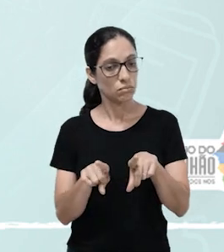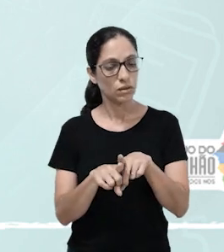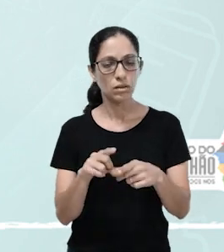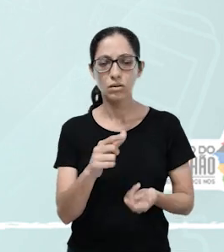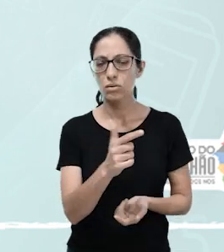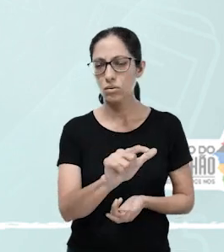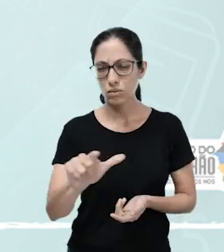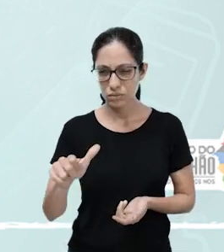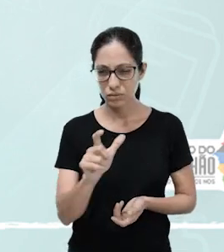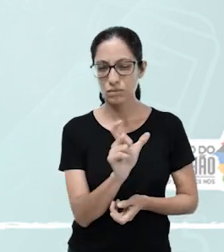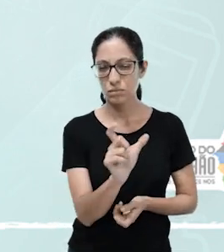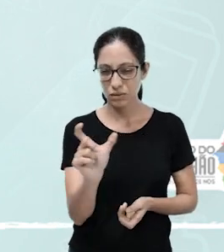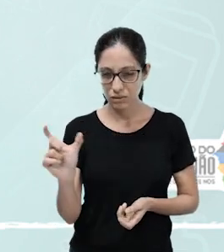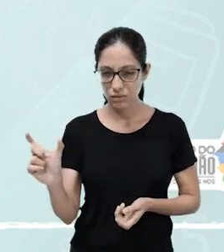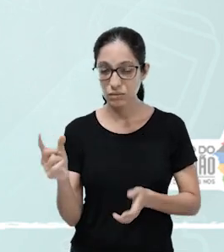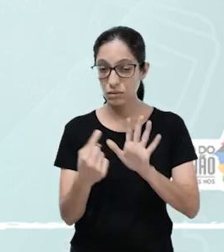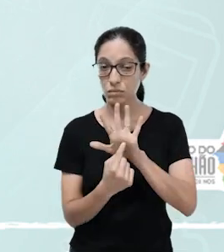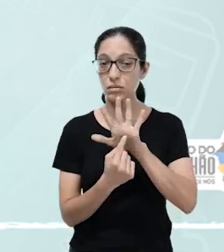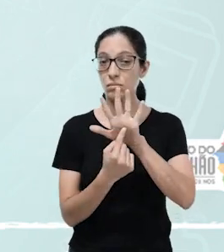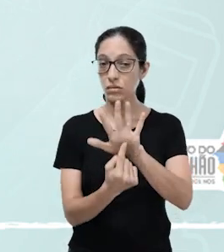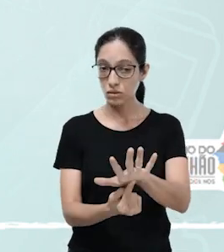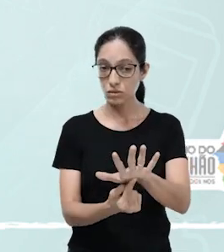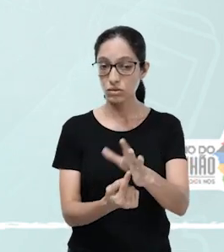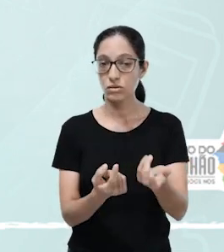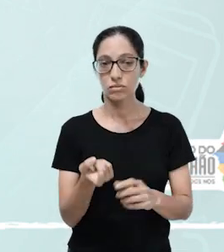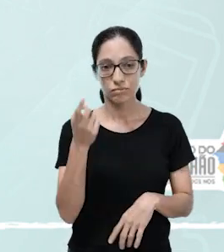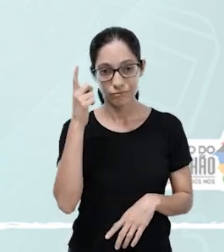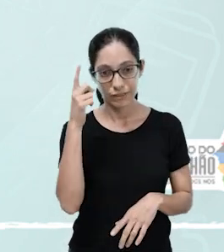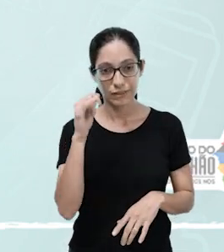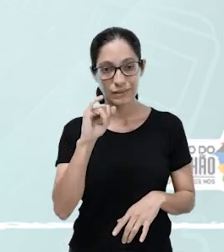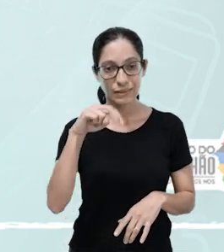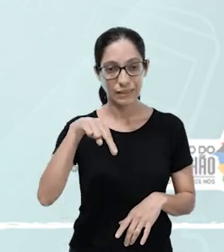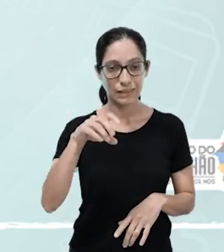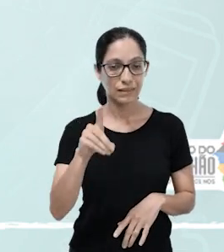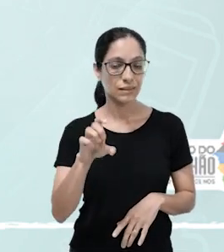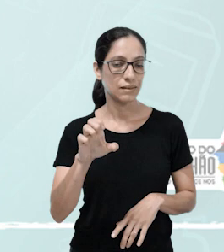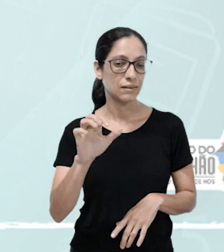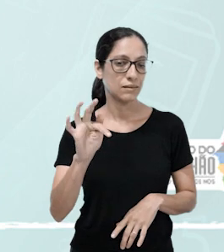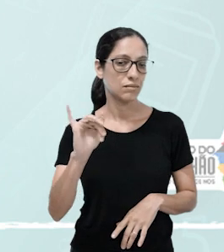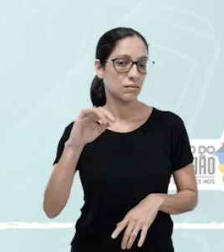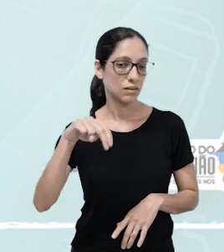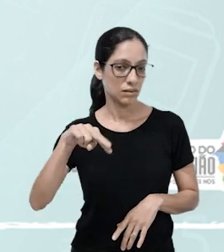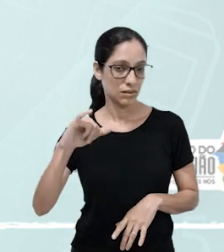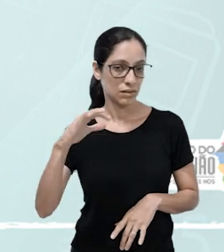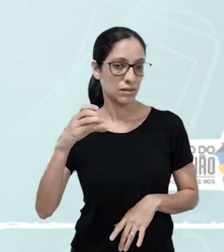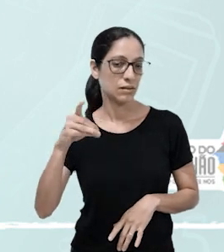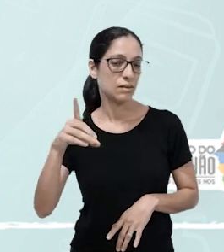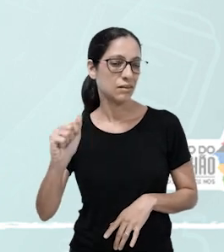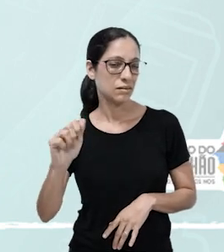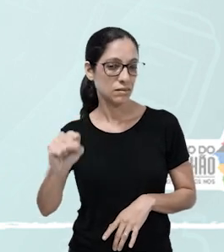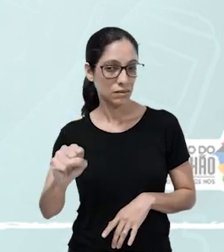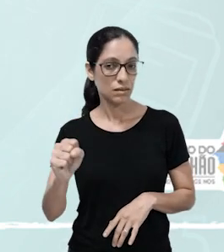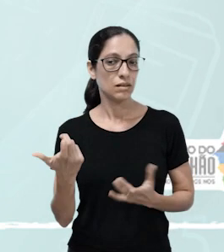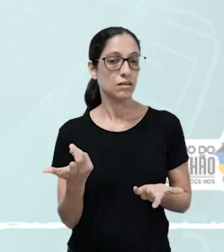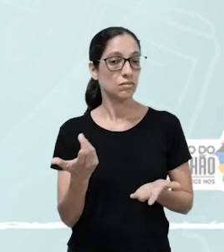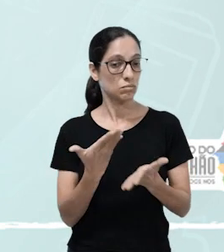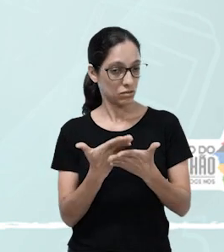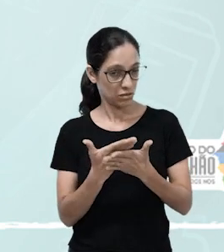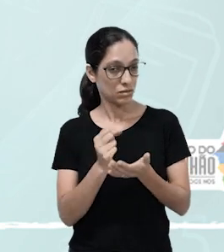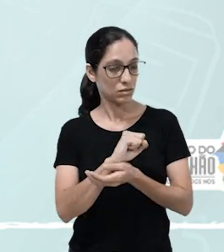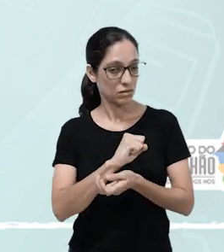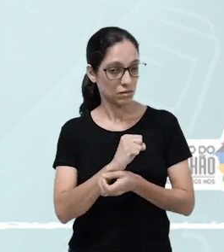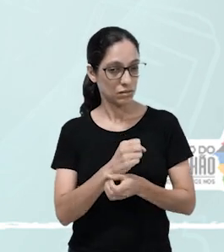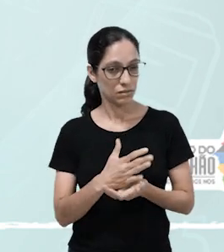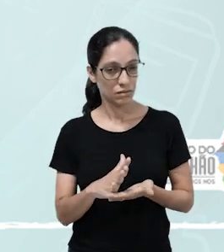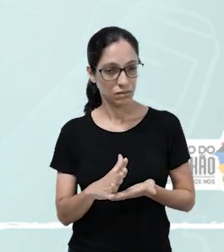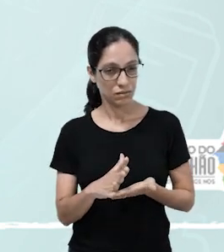Outras palavrinhas que também expressam ideias indefinidas. E vamos ver um exercício. Bom, então vamos lá. Let's